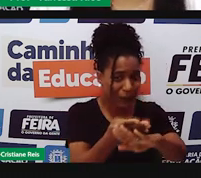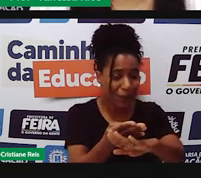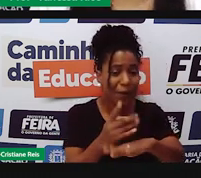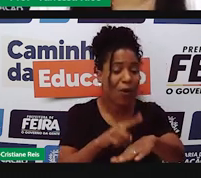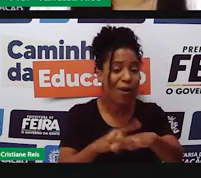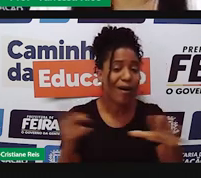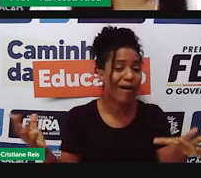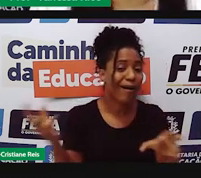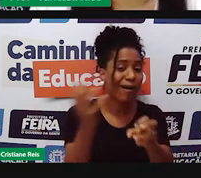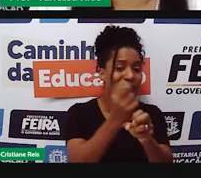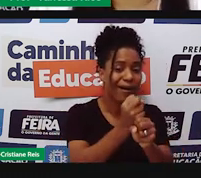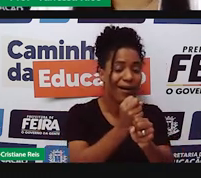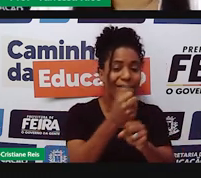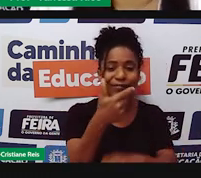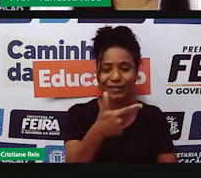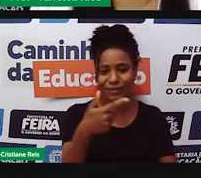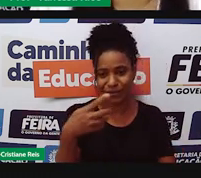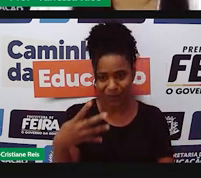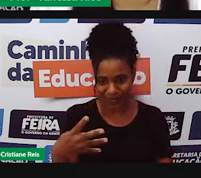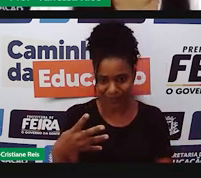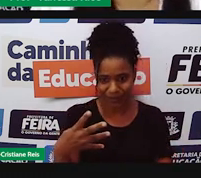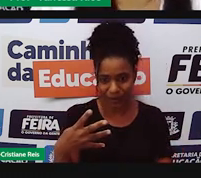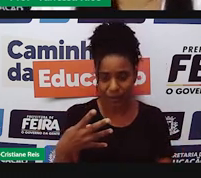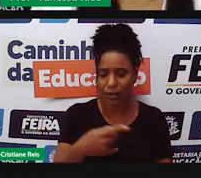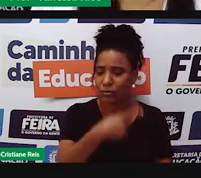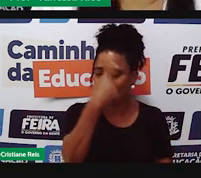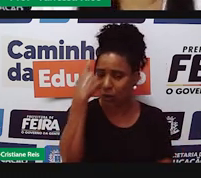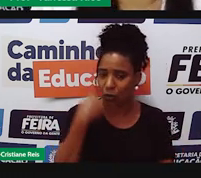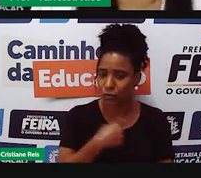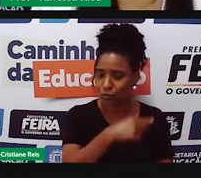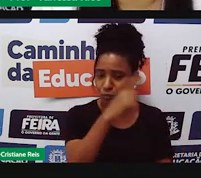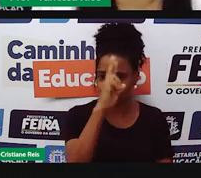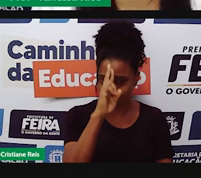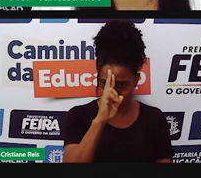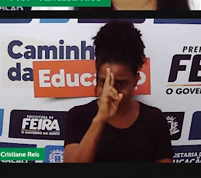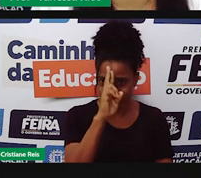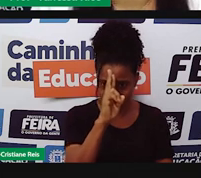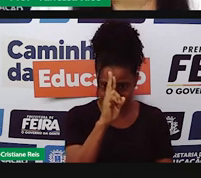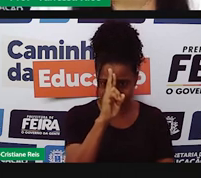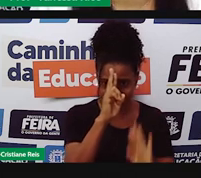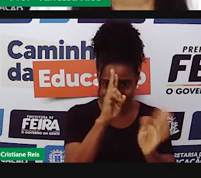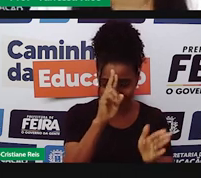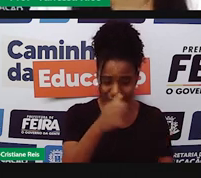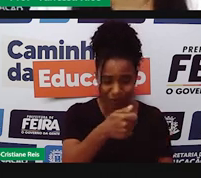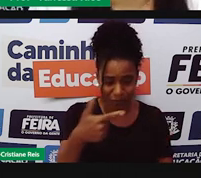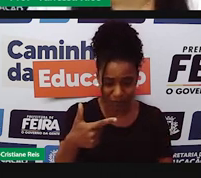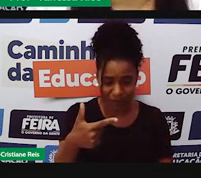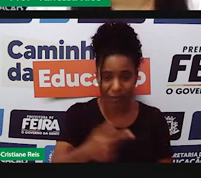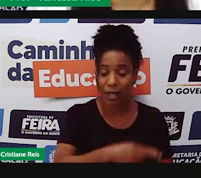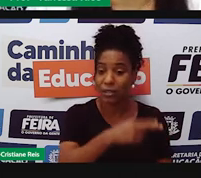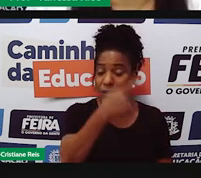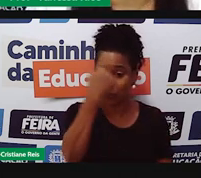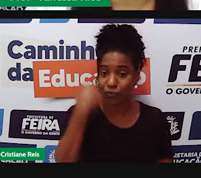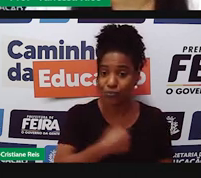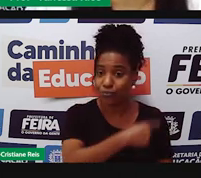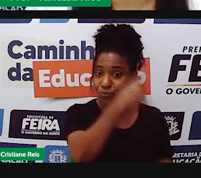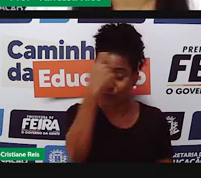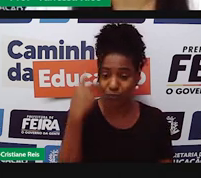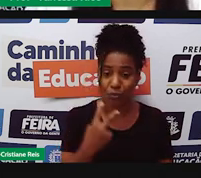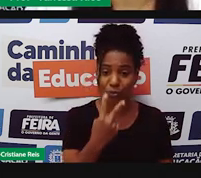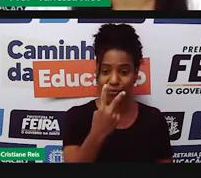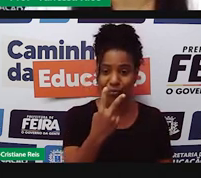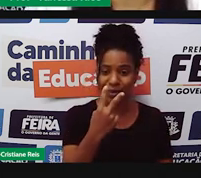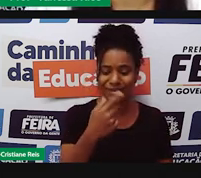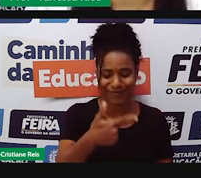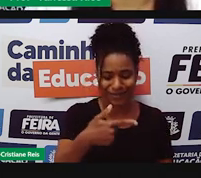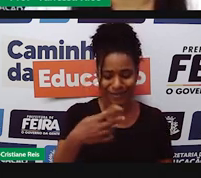relógio conta até 12, ele precisa contar as horas duas vezes para contar o tempo de um dia. Então, quando a gente